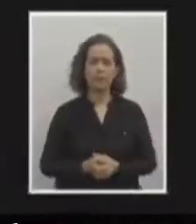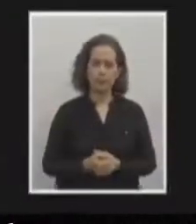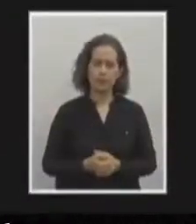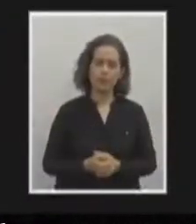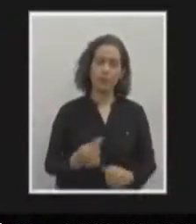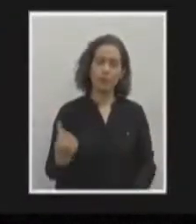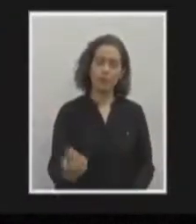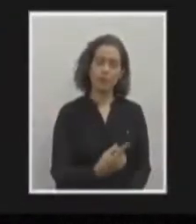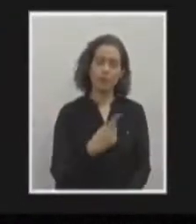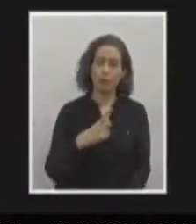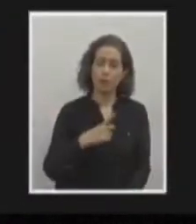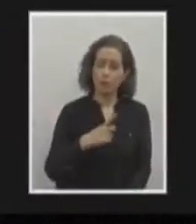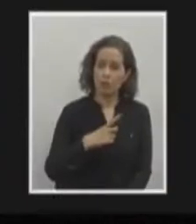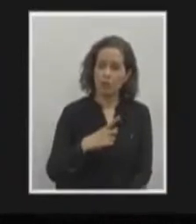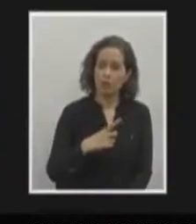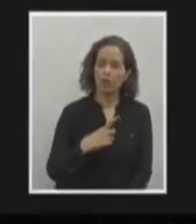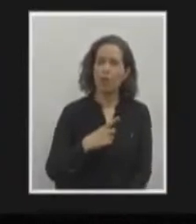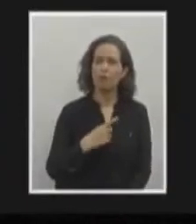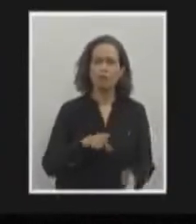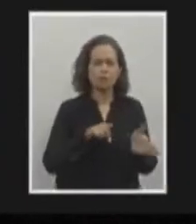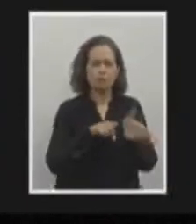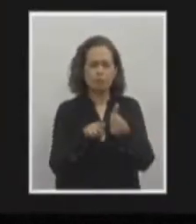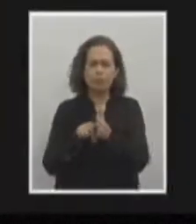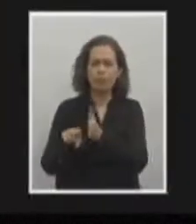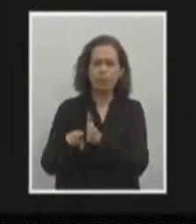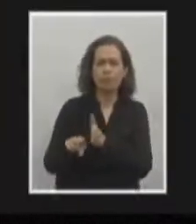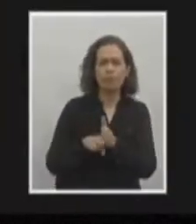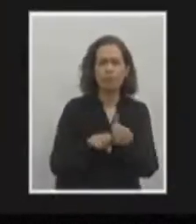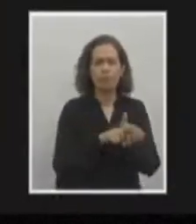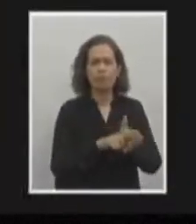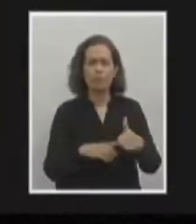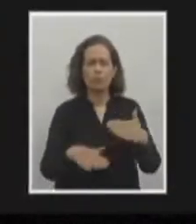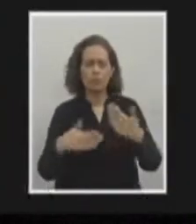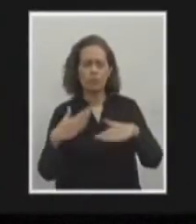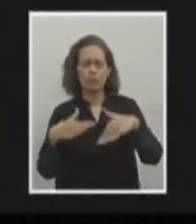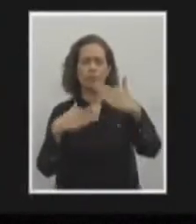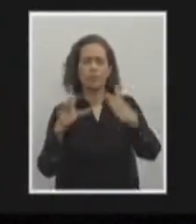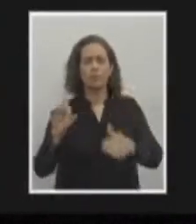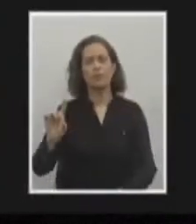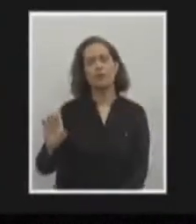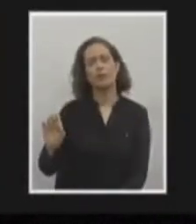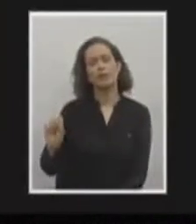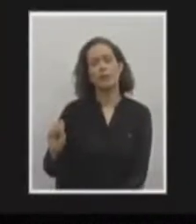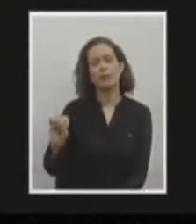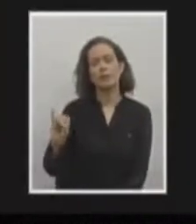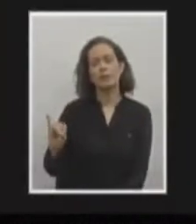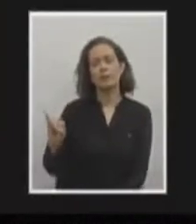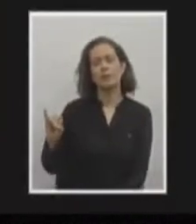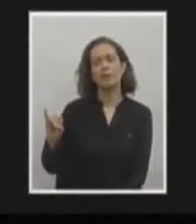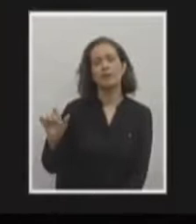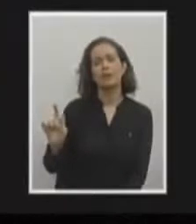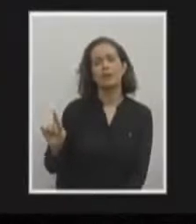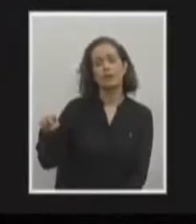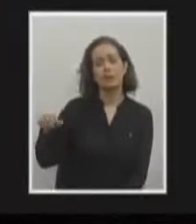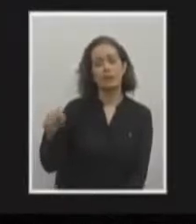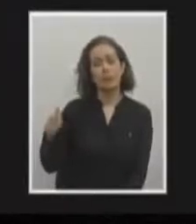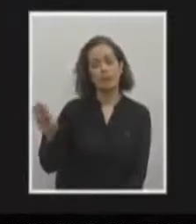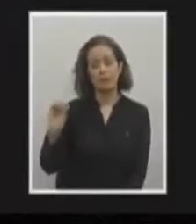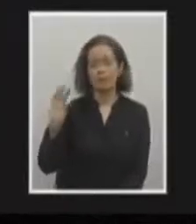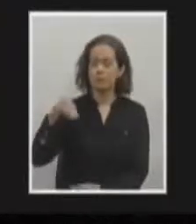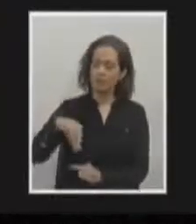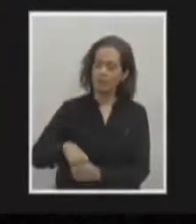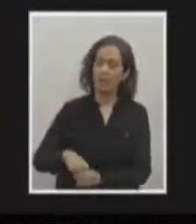né, questiona todo o processo de designação dentro do Estado de Minas Gerais, como que ele vem sendo feito. Então, eu acho que